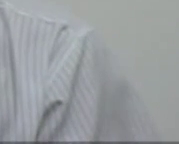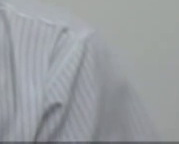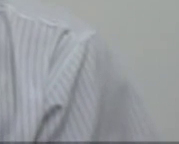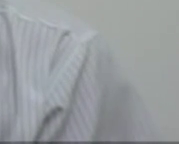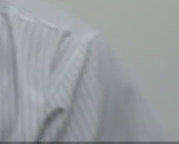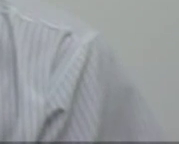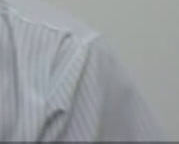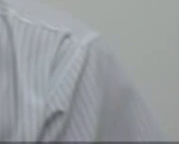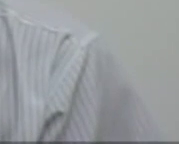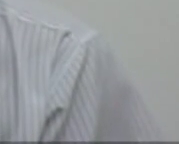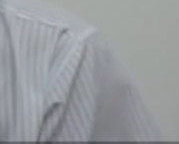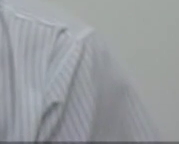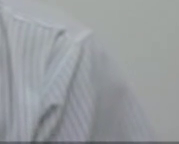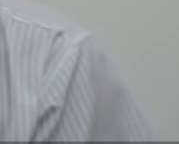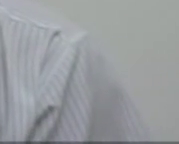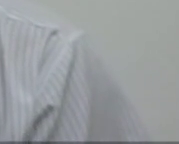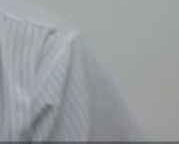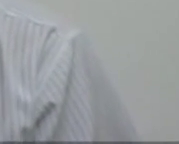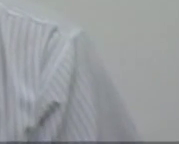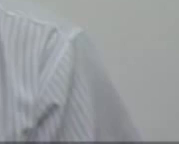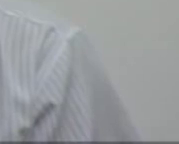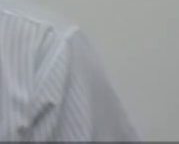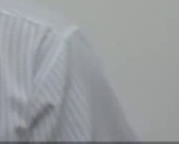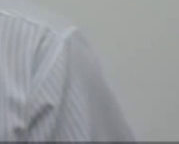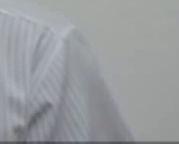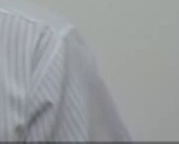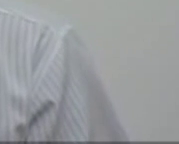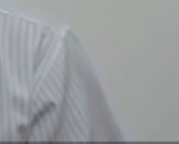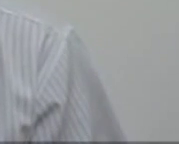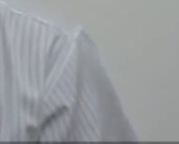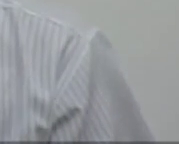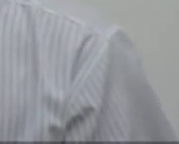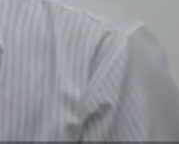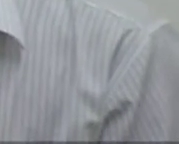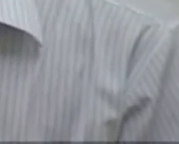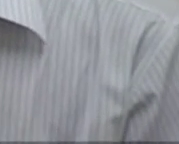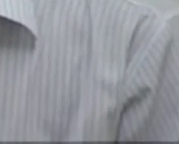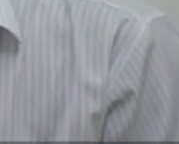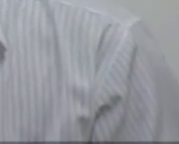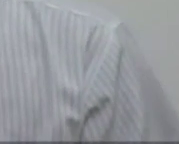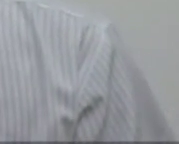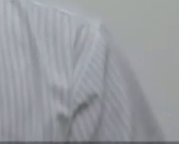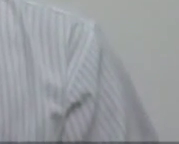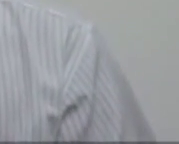lei federal que obriga que os municípios